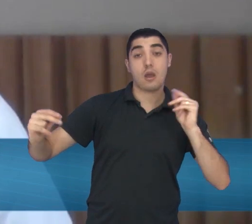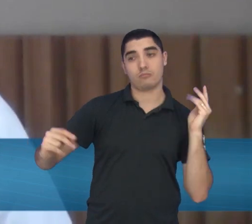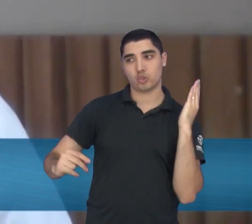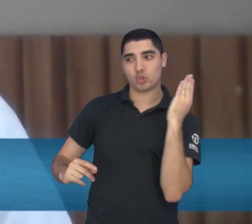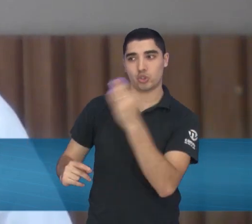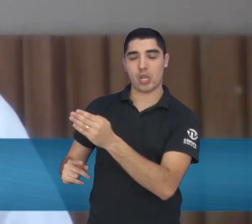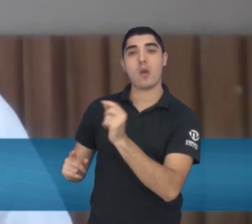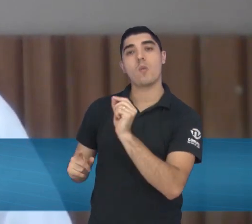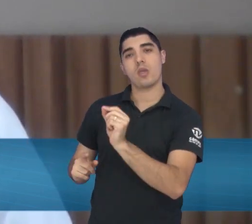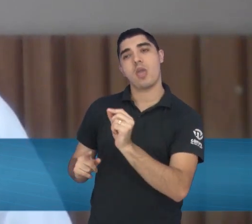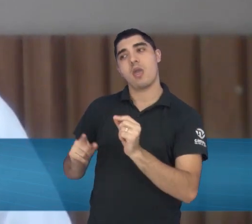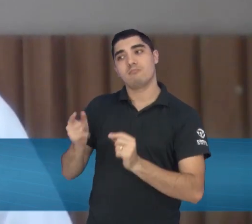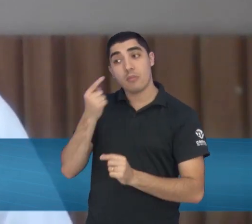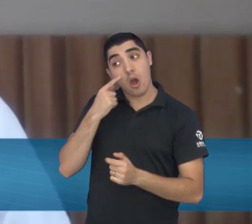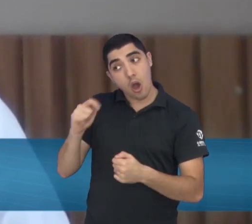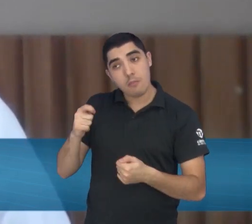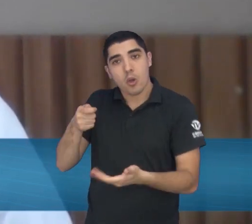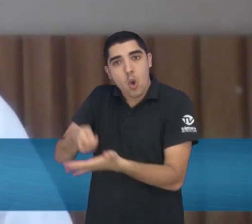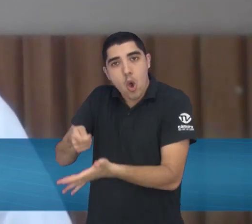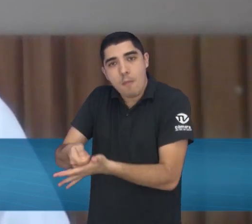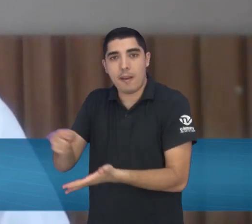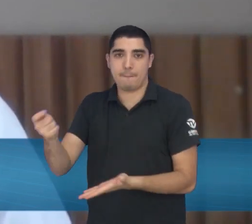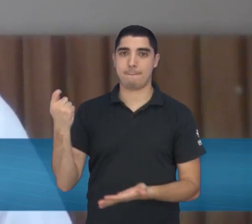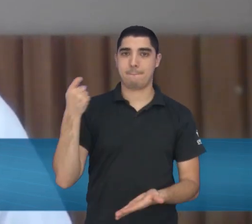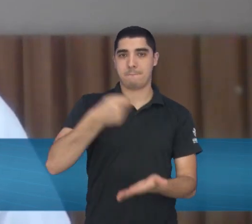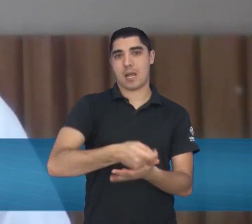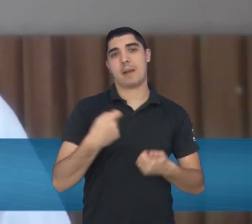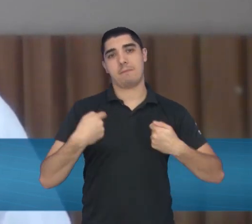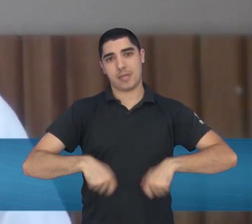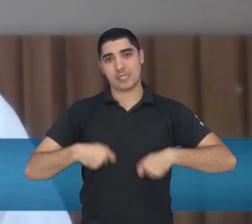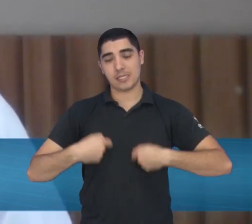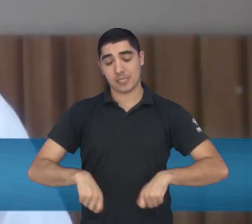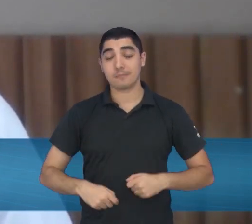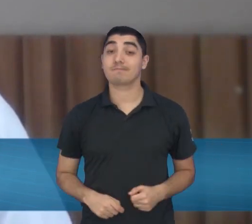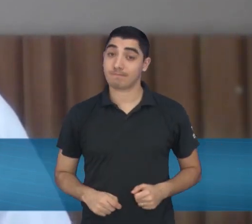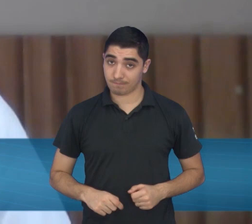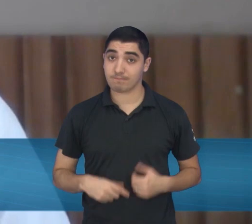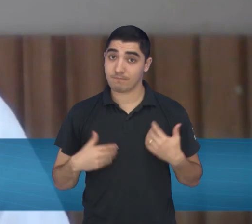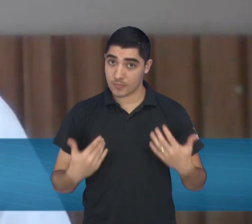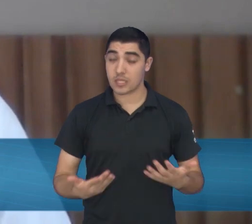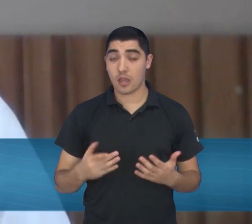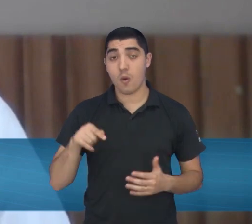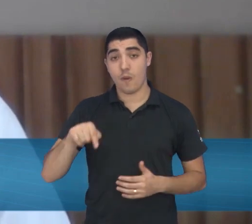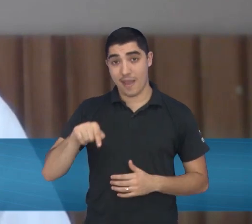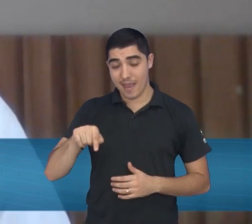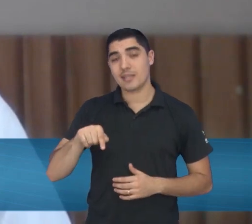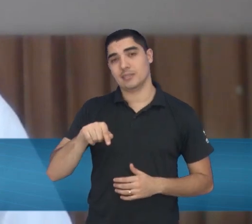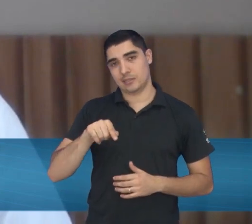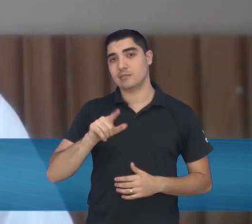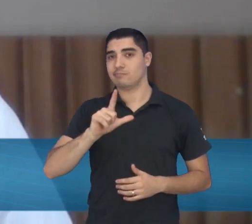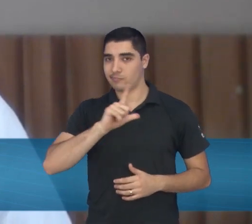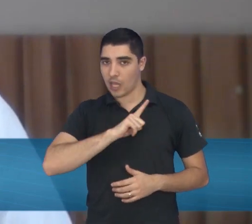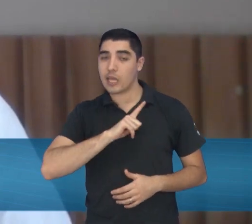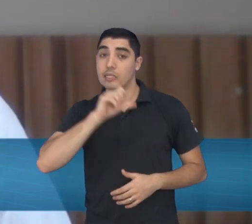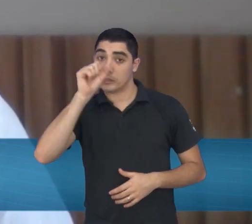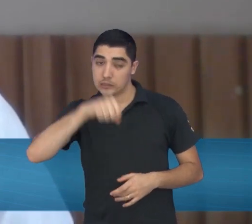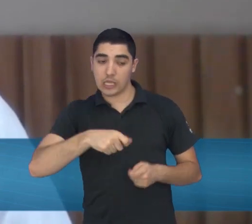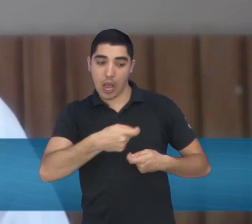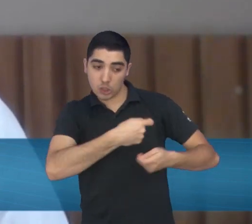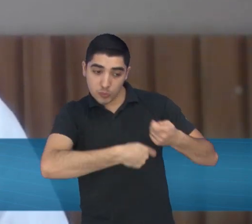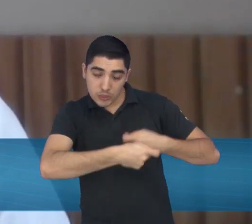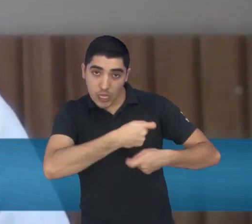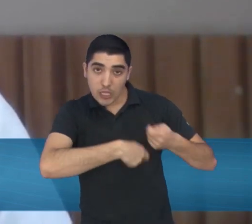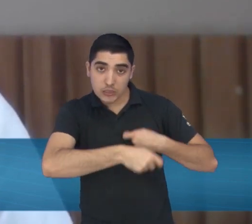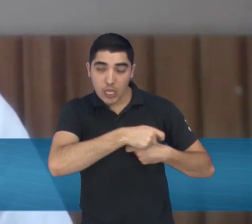executar as obras ou até mesmo a manutenção ali do dia a dia do condomínio. Então, a inadimplência influencia e influencia muito numa